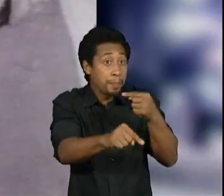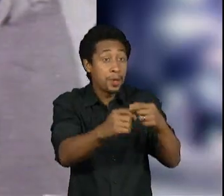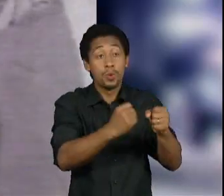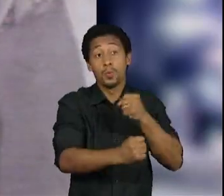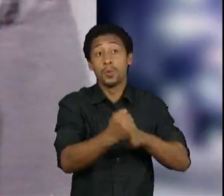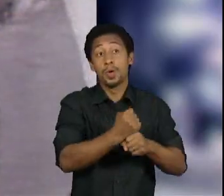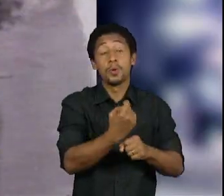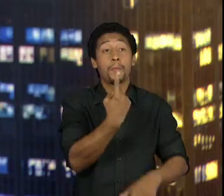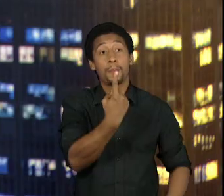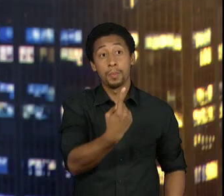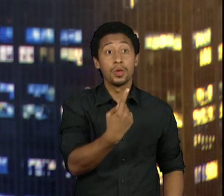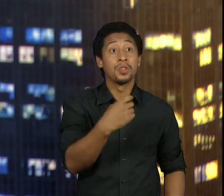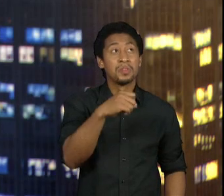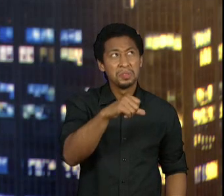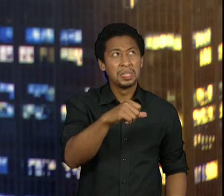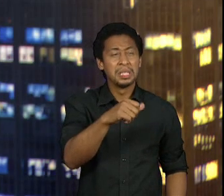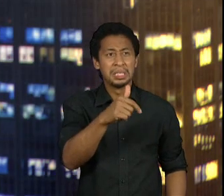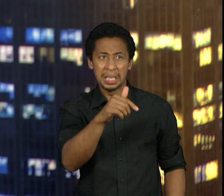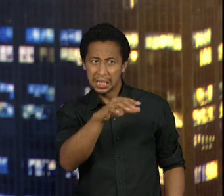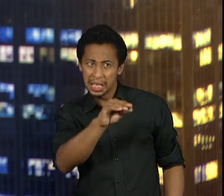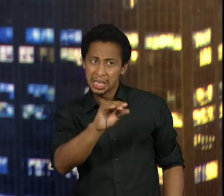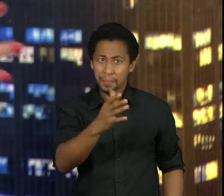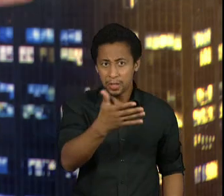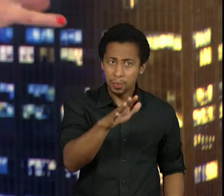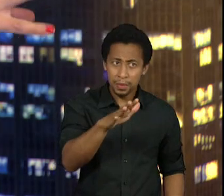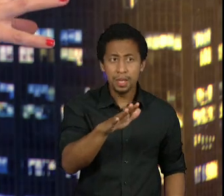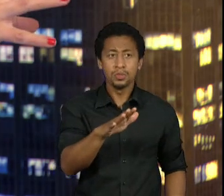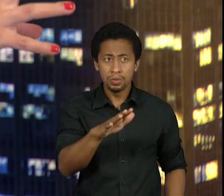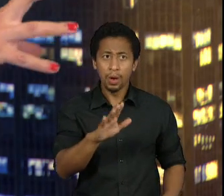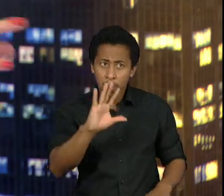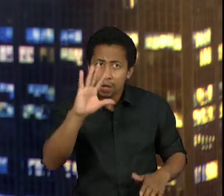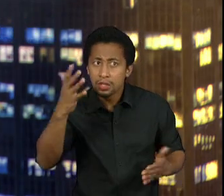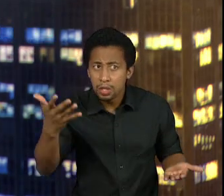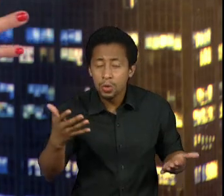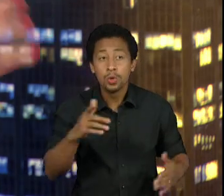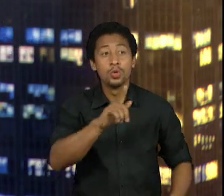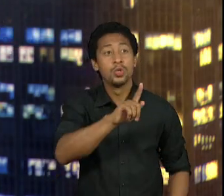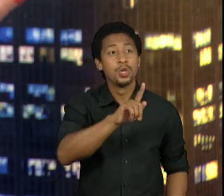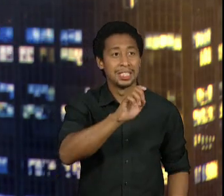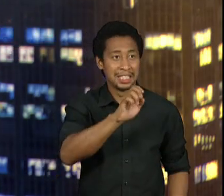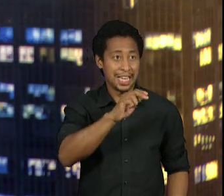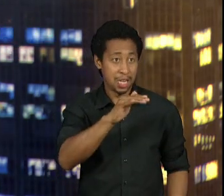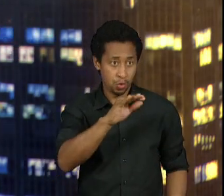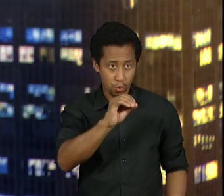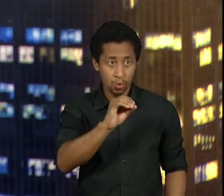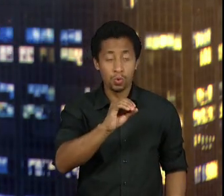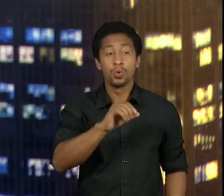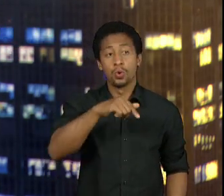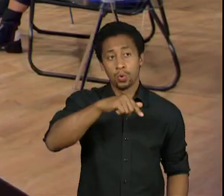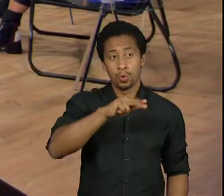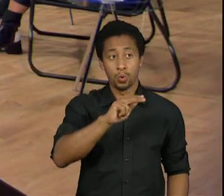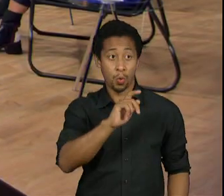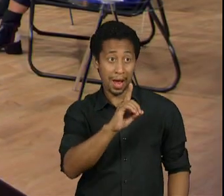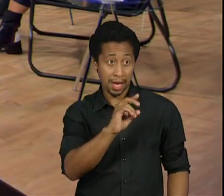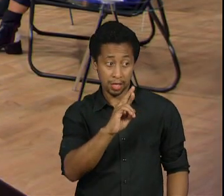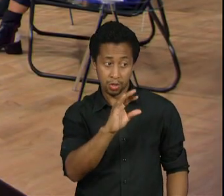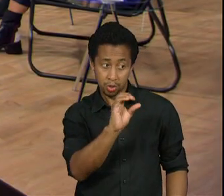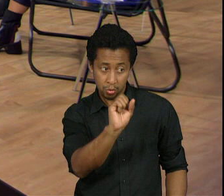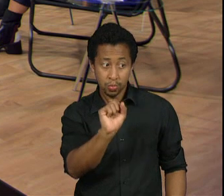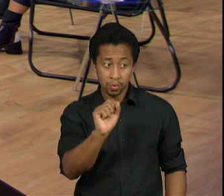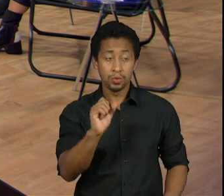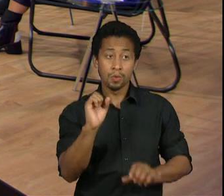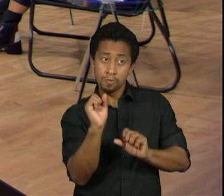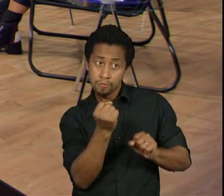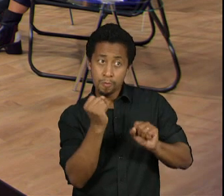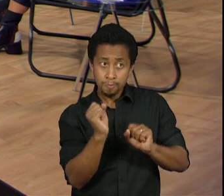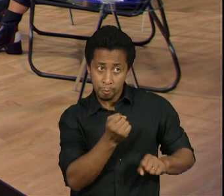dizer, existia ainda esse olhar aí, né, mas aí chegou no momento, aí anos depois veio essa proibição, não é? É uma loucura, né? E você vê,